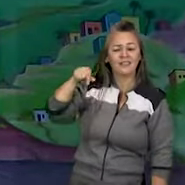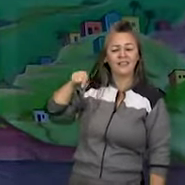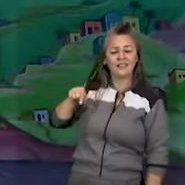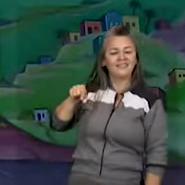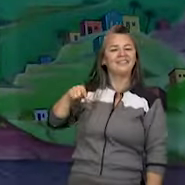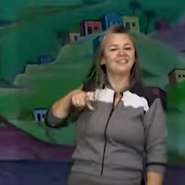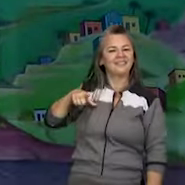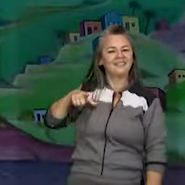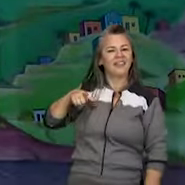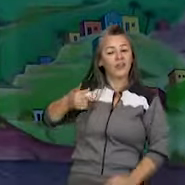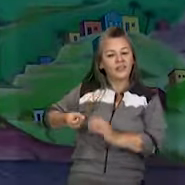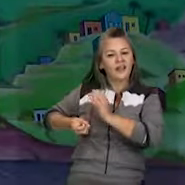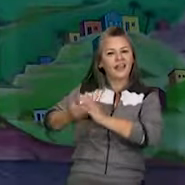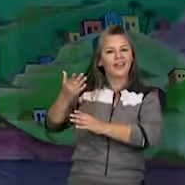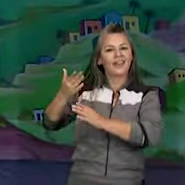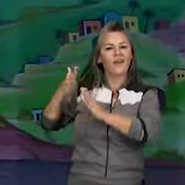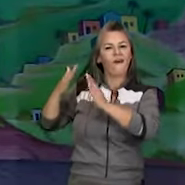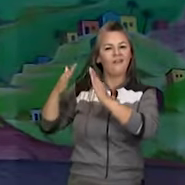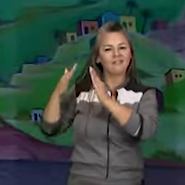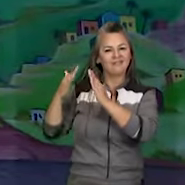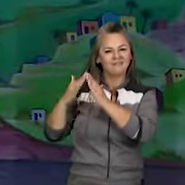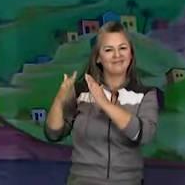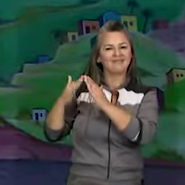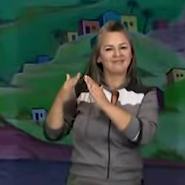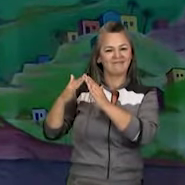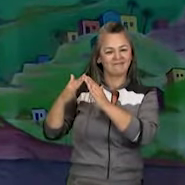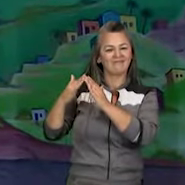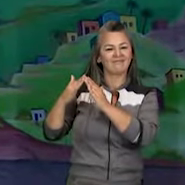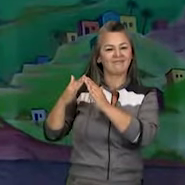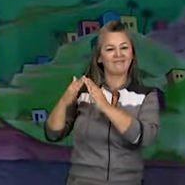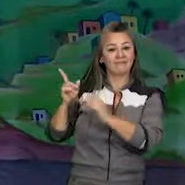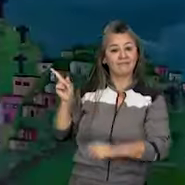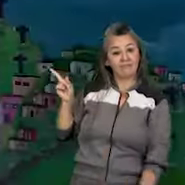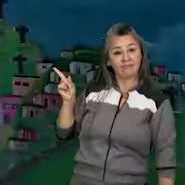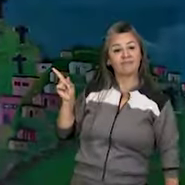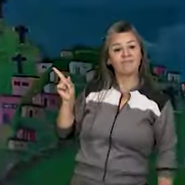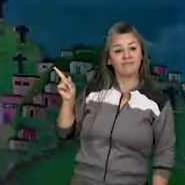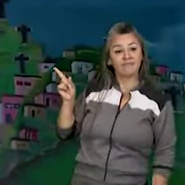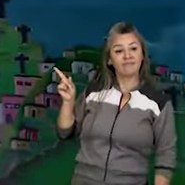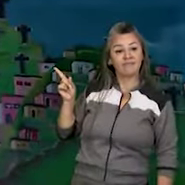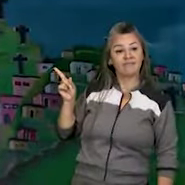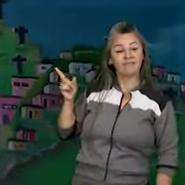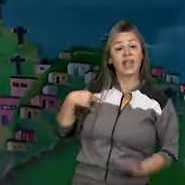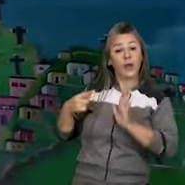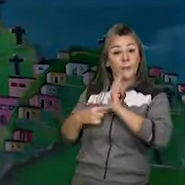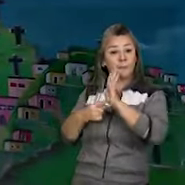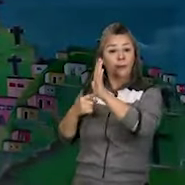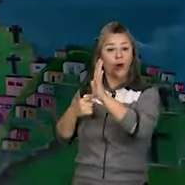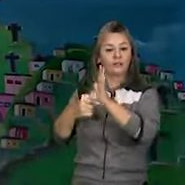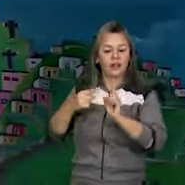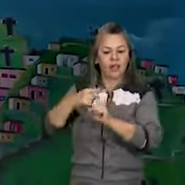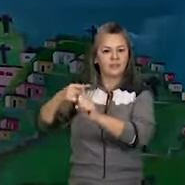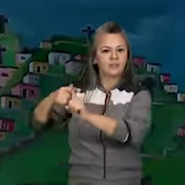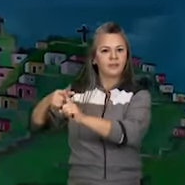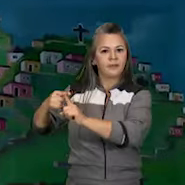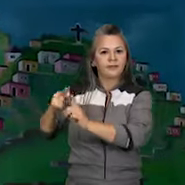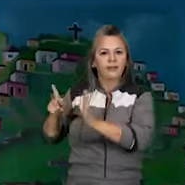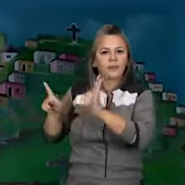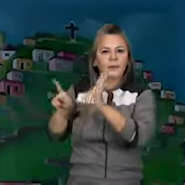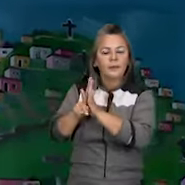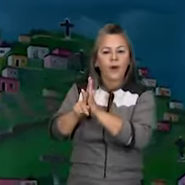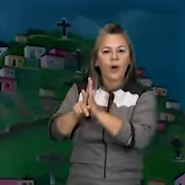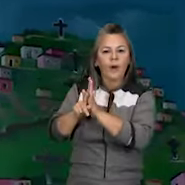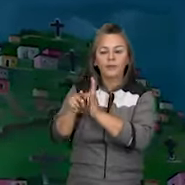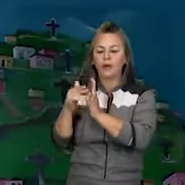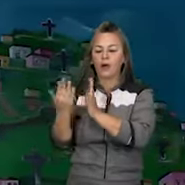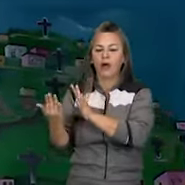permanecer nesse lugar. Uma das cenas retrata o antigo Largo do Rosário, o cemitério abandonado dos negros, ali no Largo do